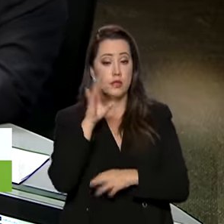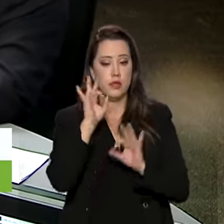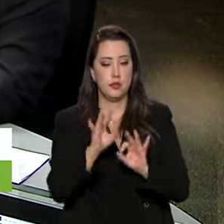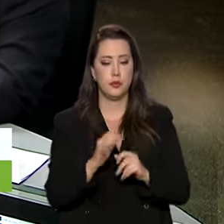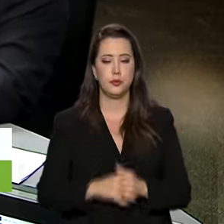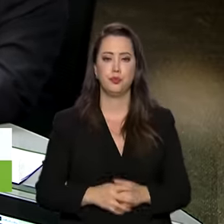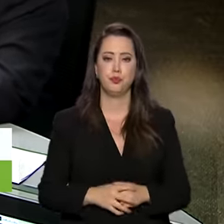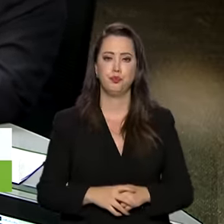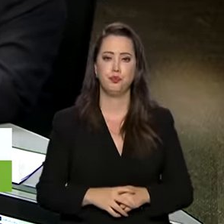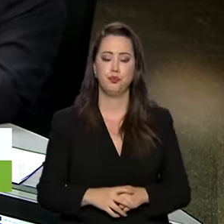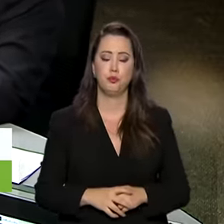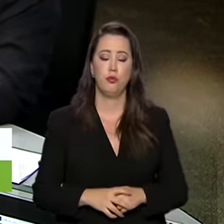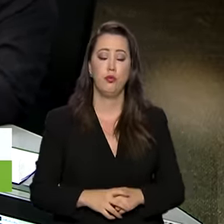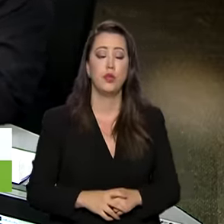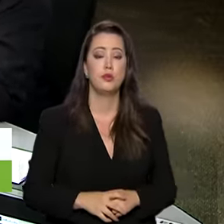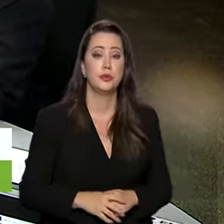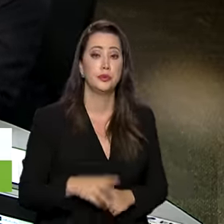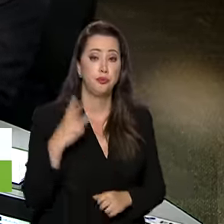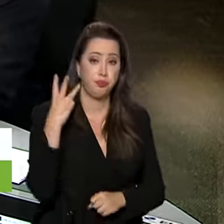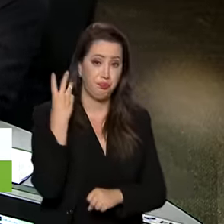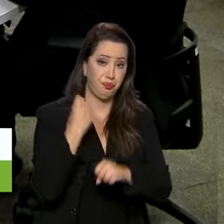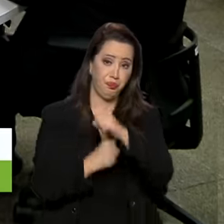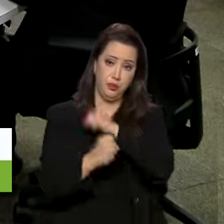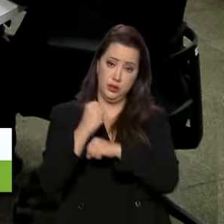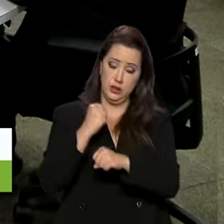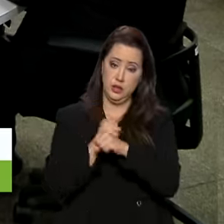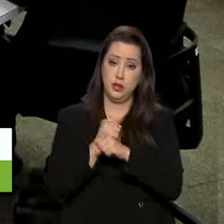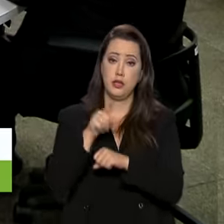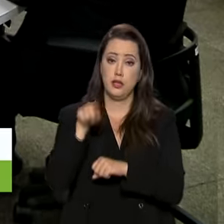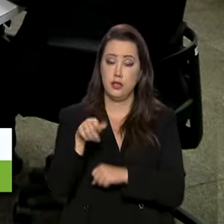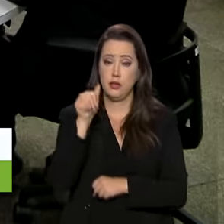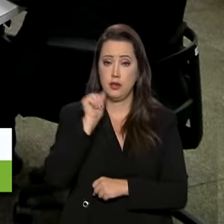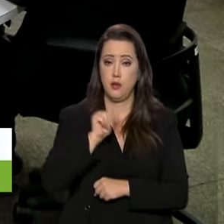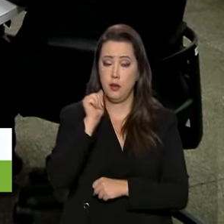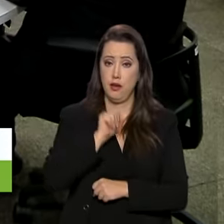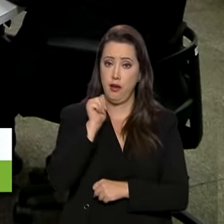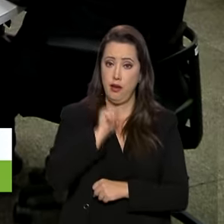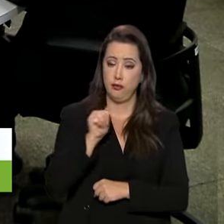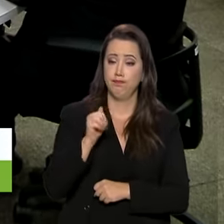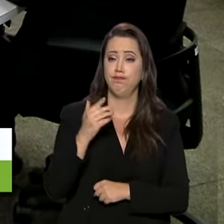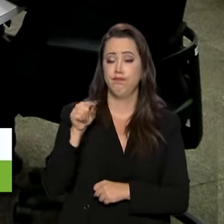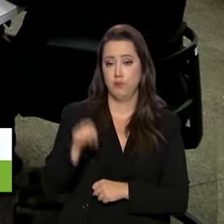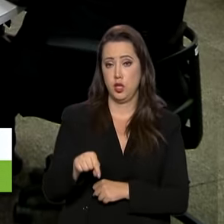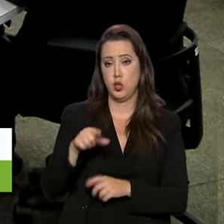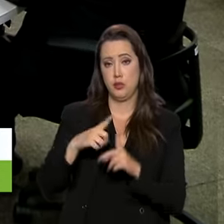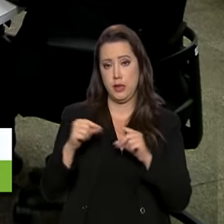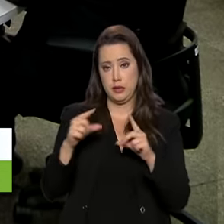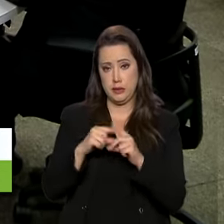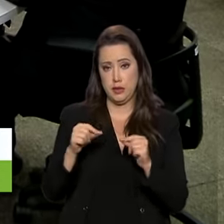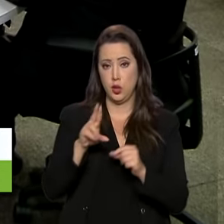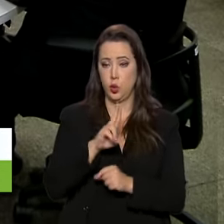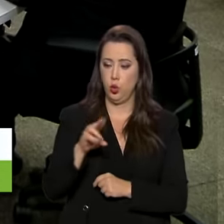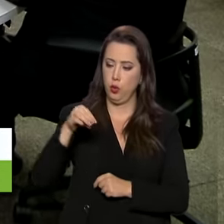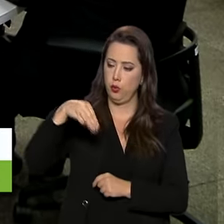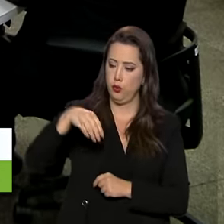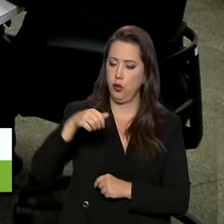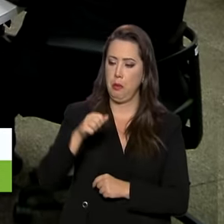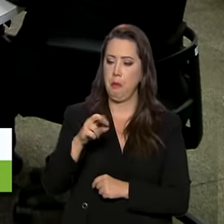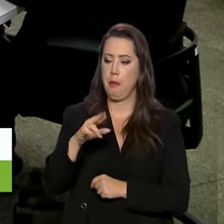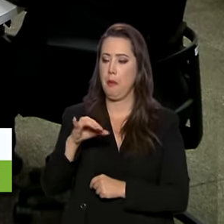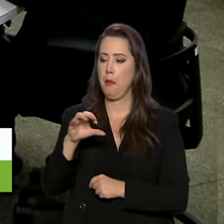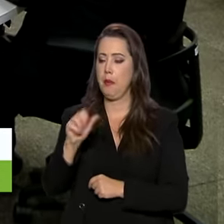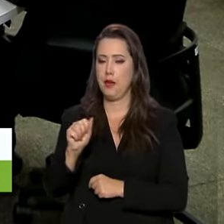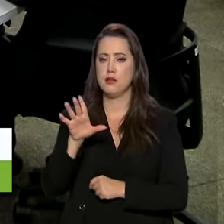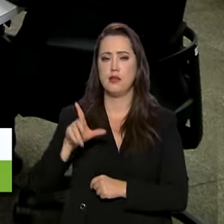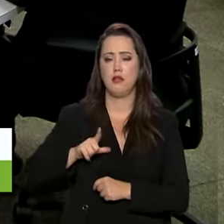há três anos a empreendedora Márcia Lemos de Brasília é doente renal crônica no caso dela a